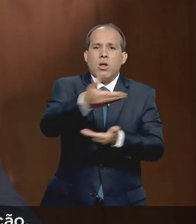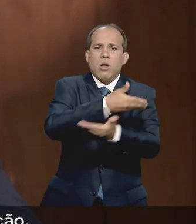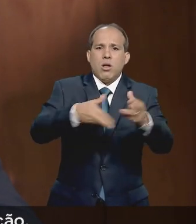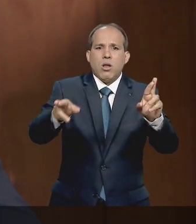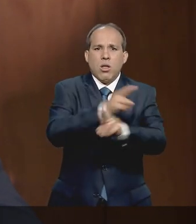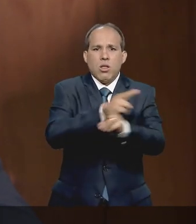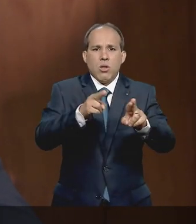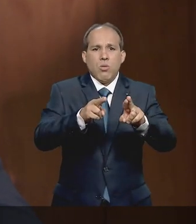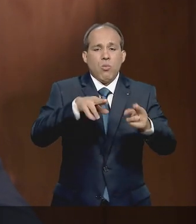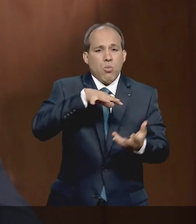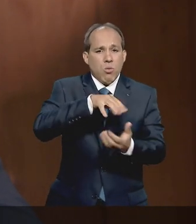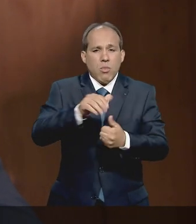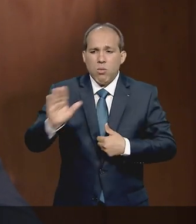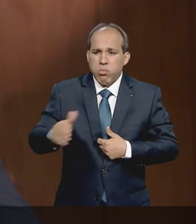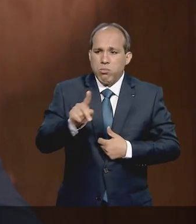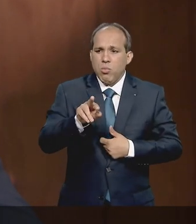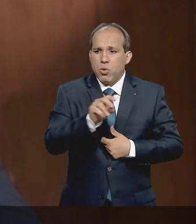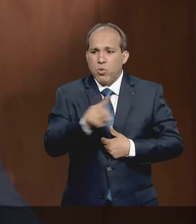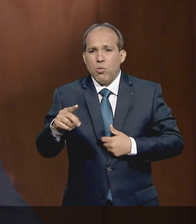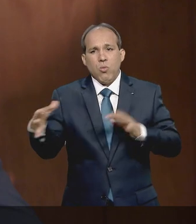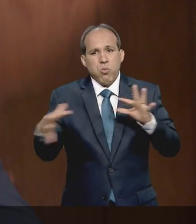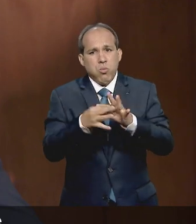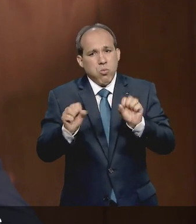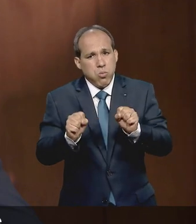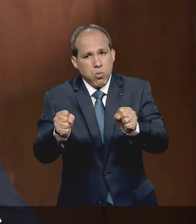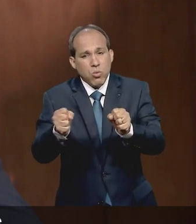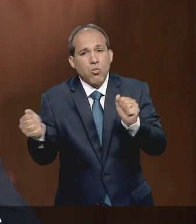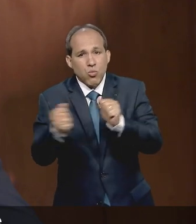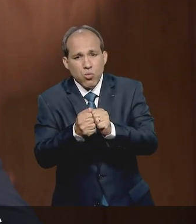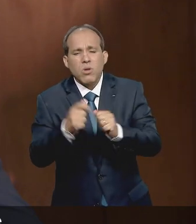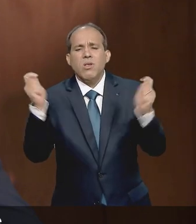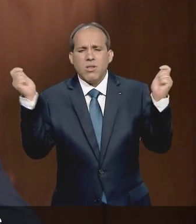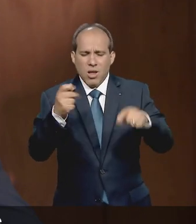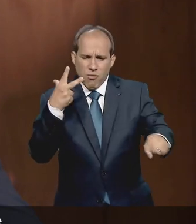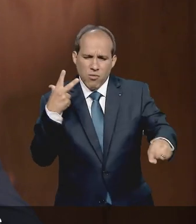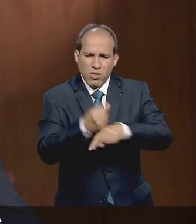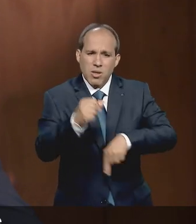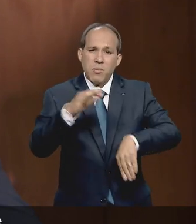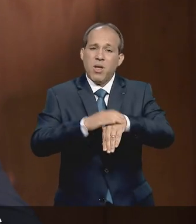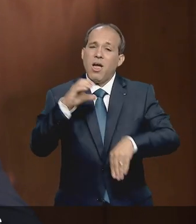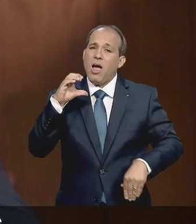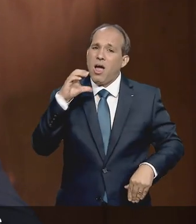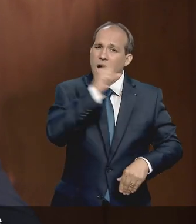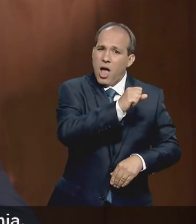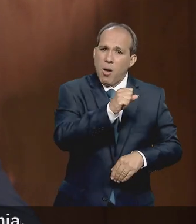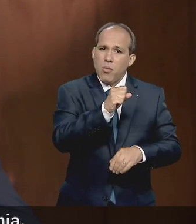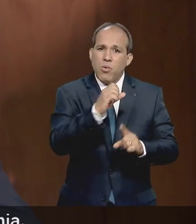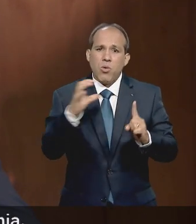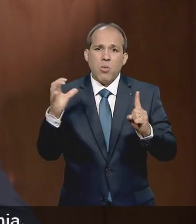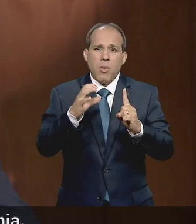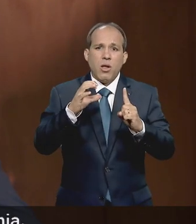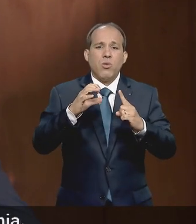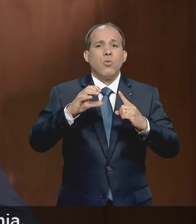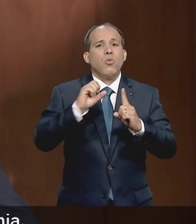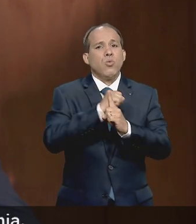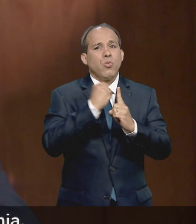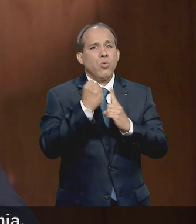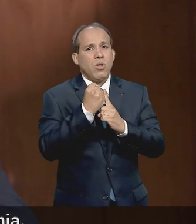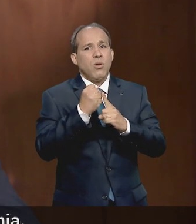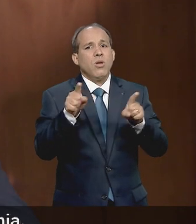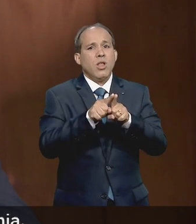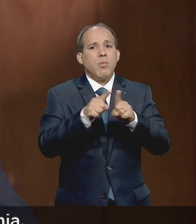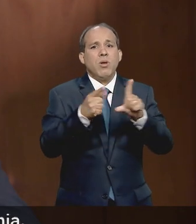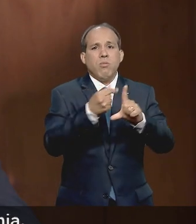globais de produção somando nossos esforços certamente superaremos mais rapidamente os impactos sociais